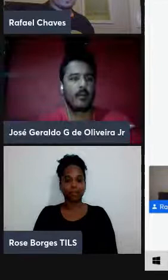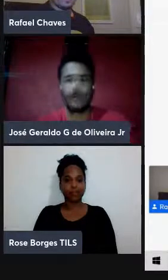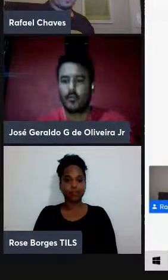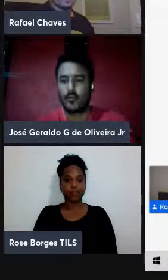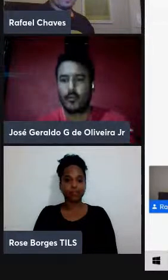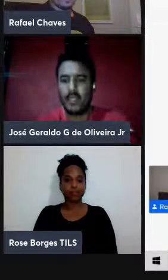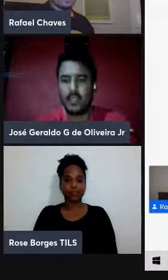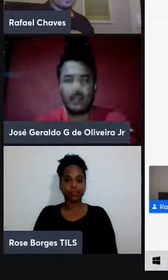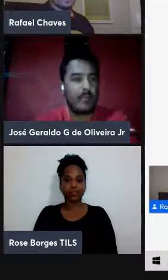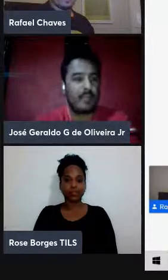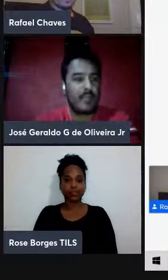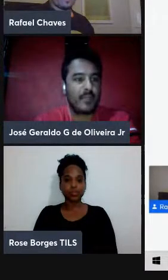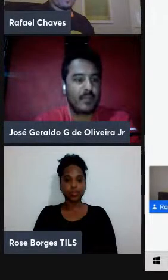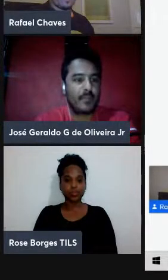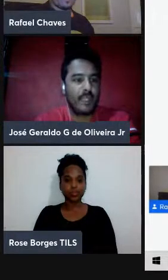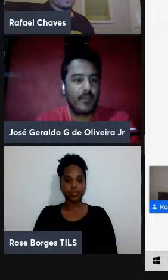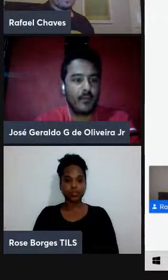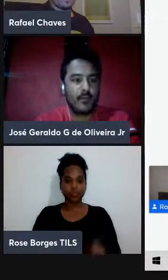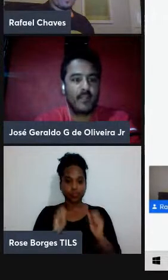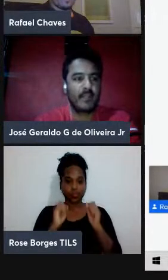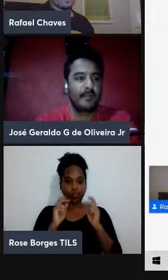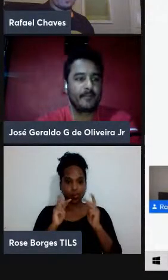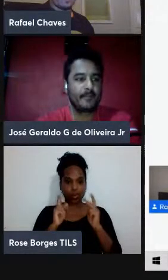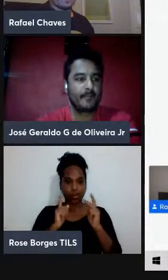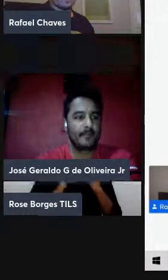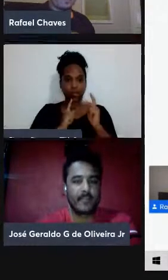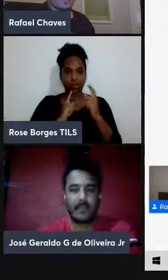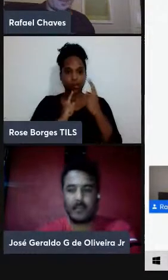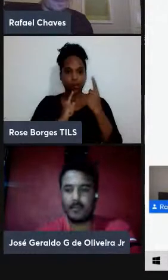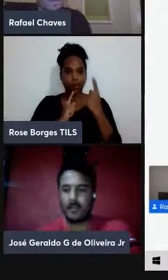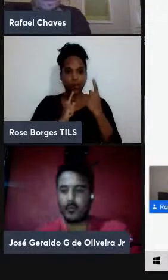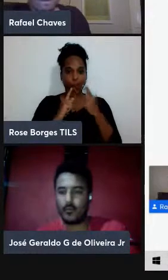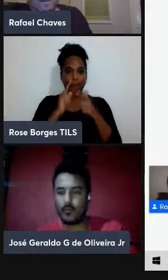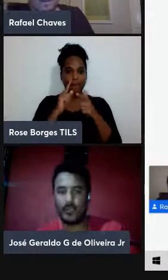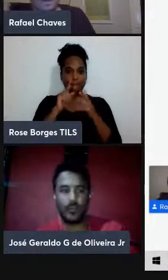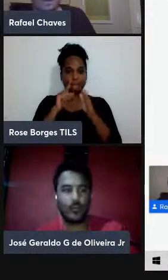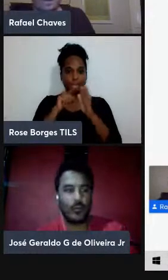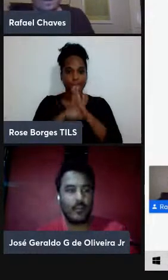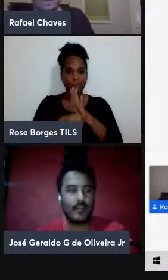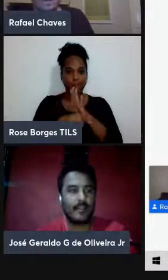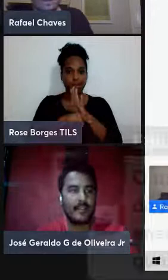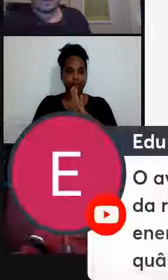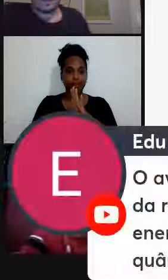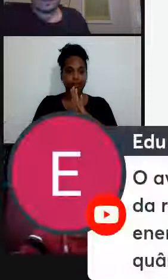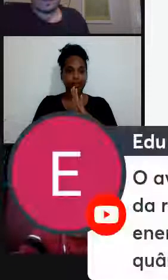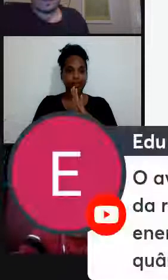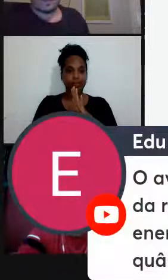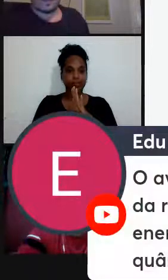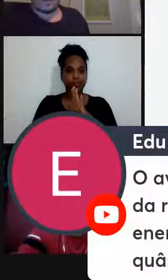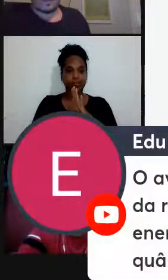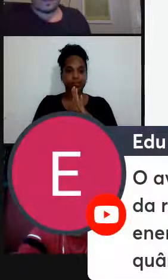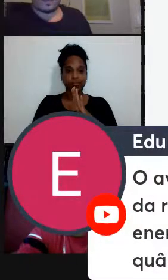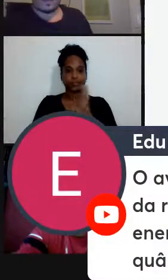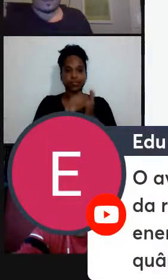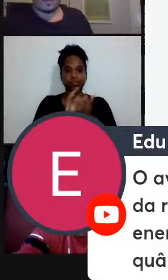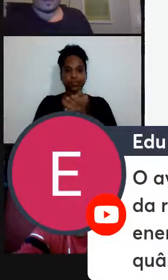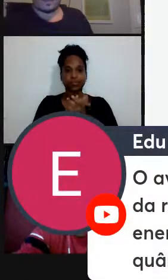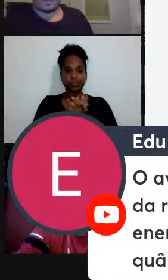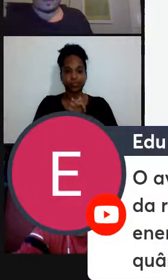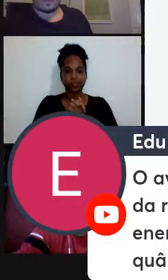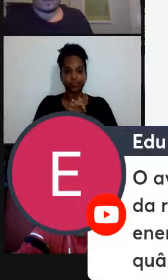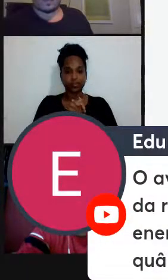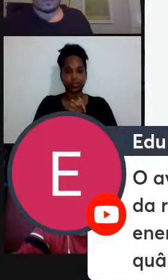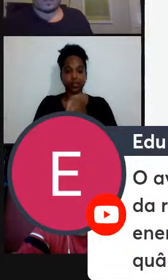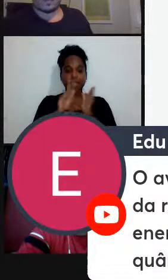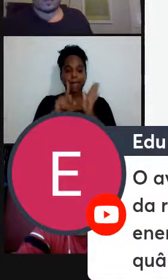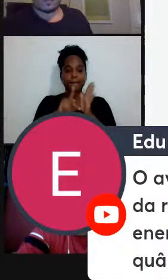tudo bem temos mais uma pergunta pergunta do edu o avanço da